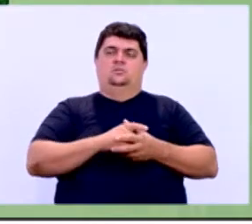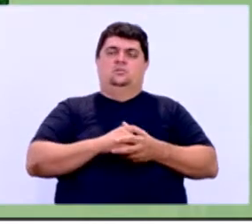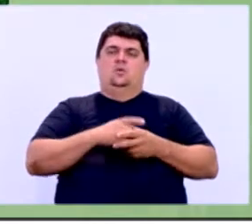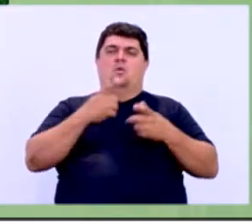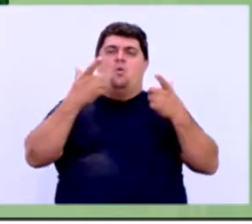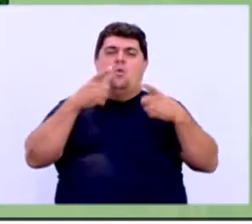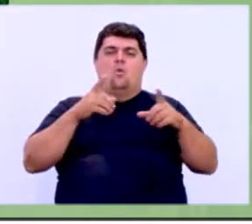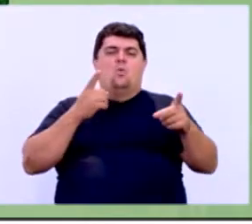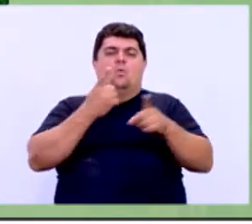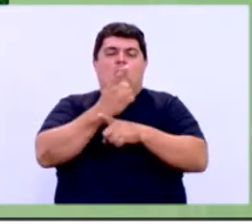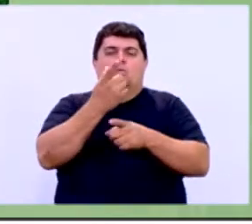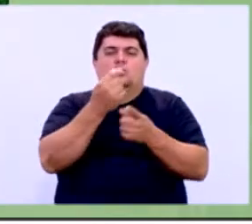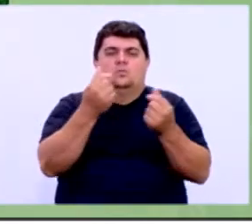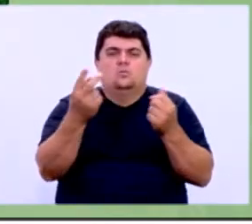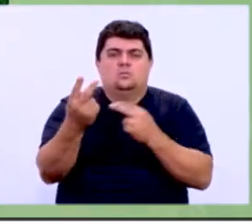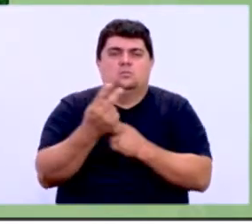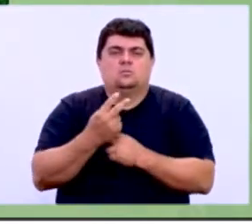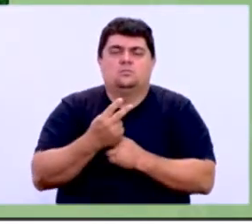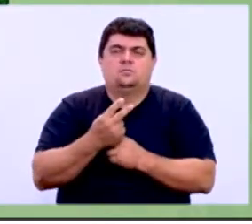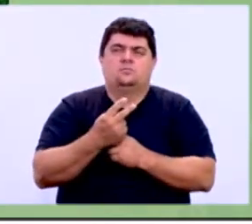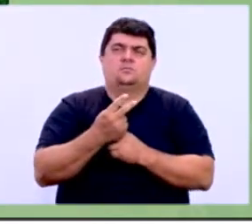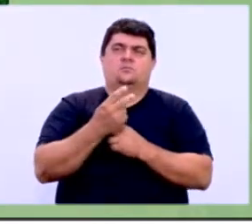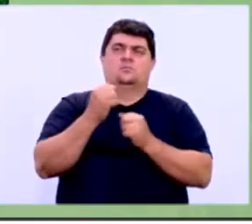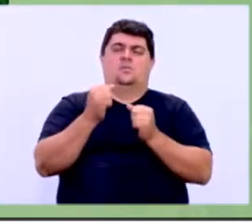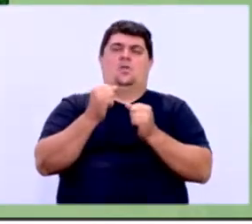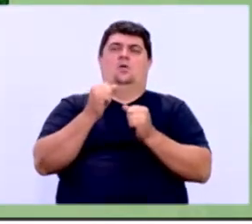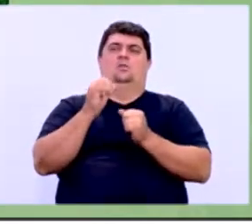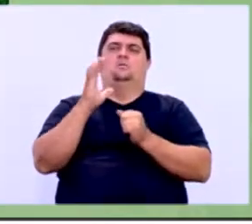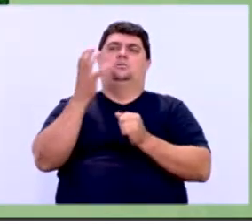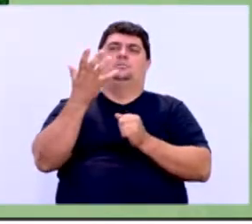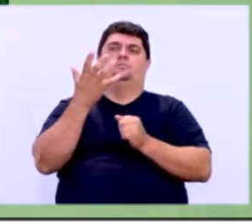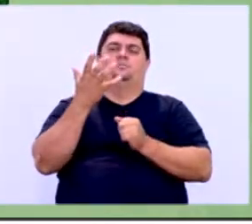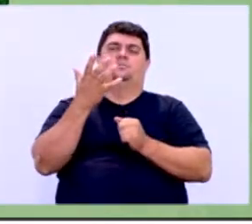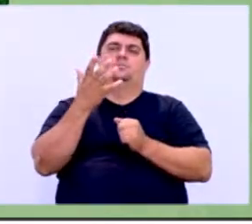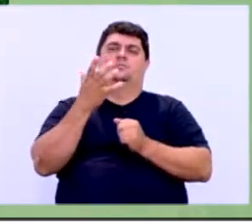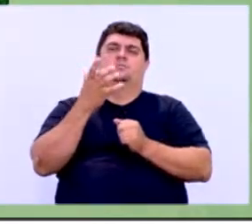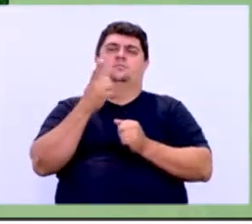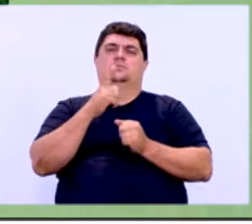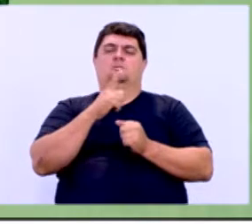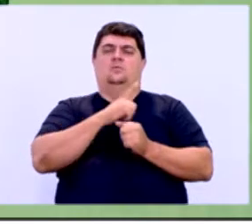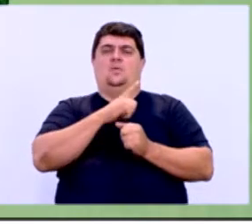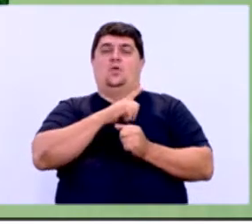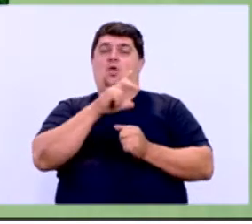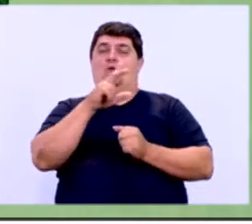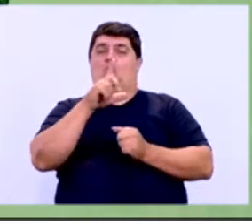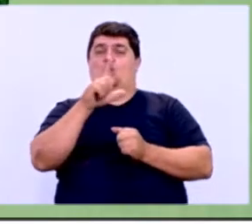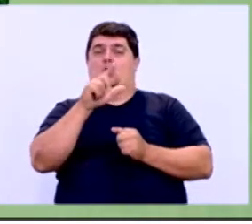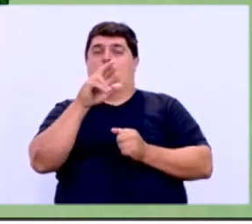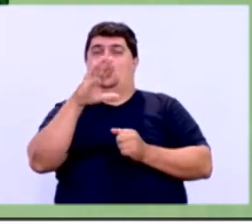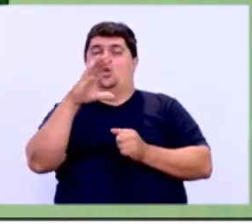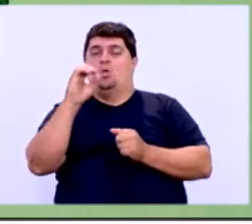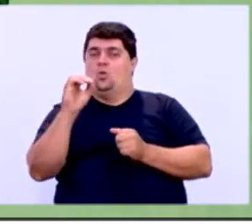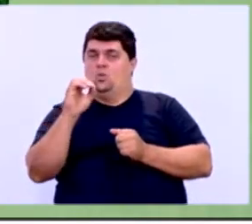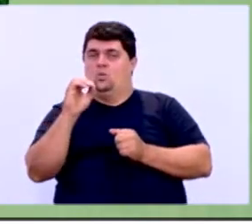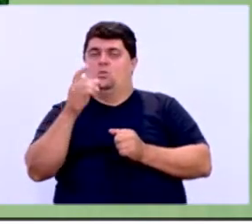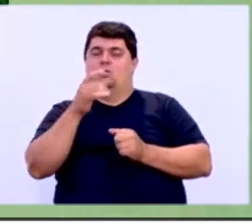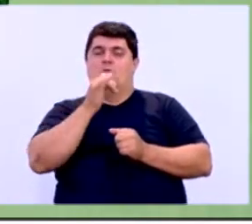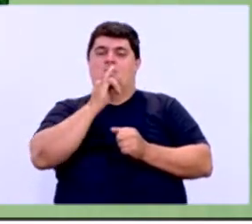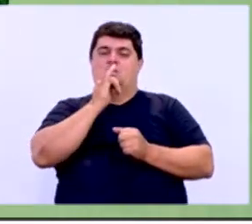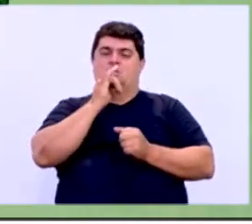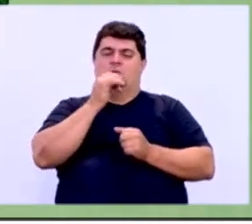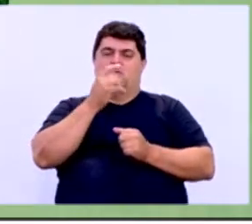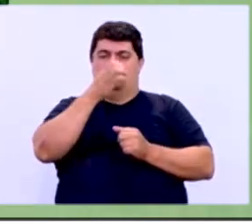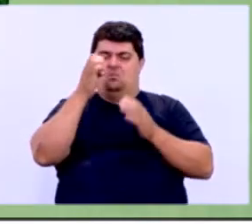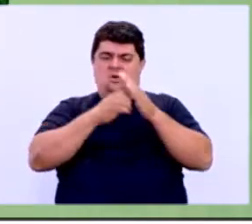ela pode ocorrer, né, acerca de um lucro guardado em reserva.